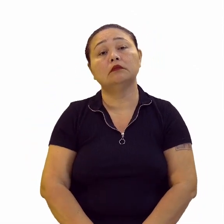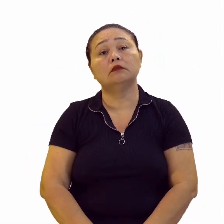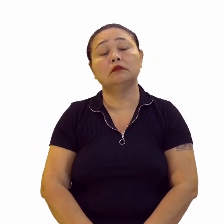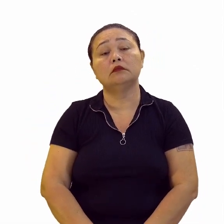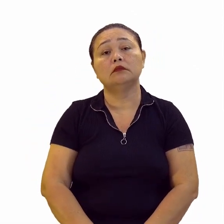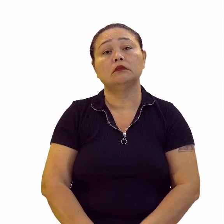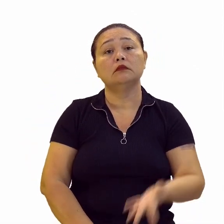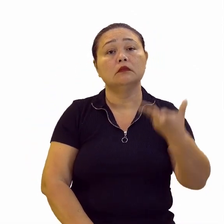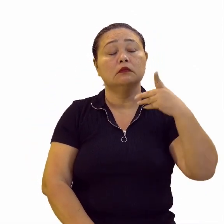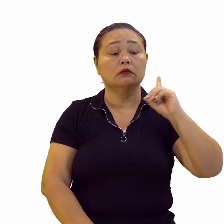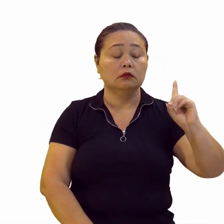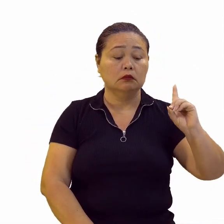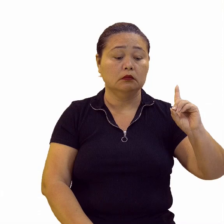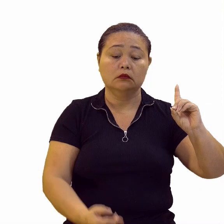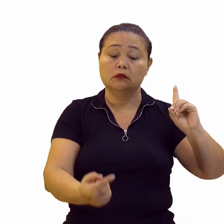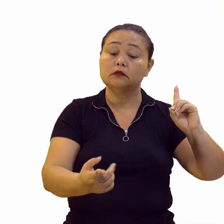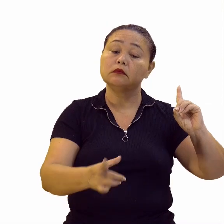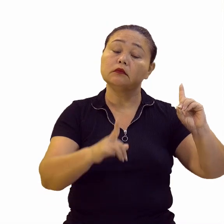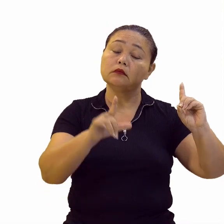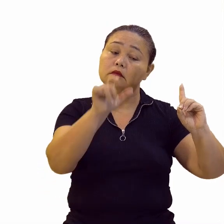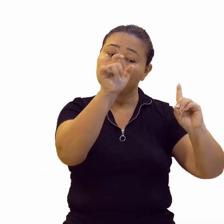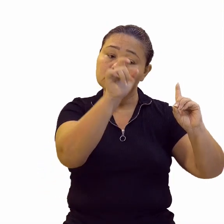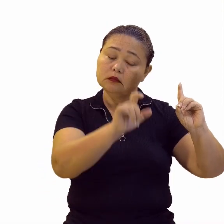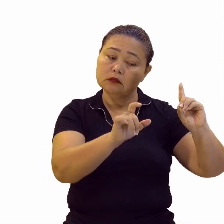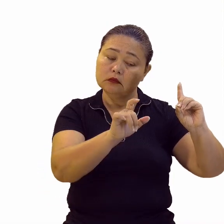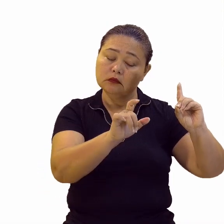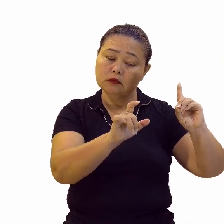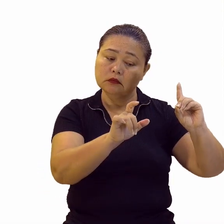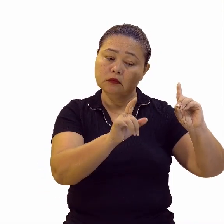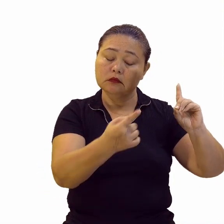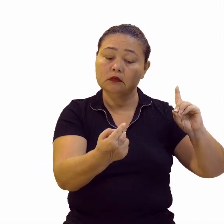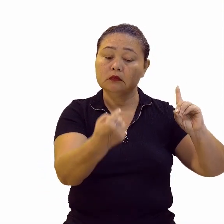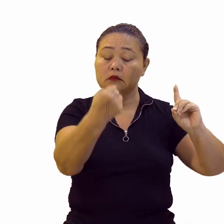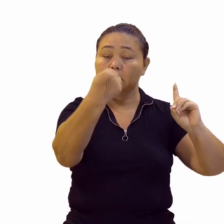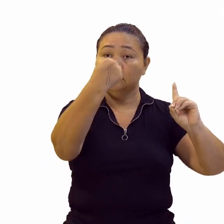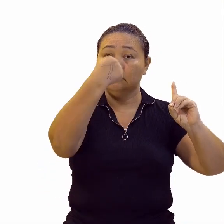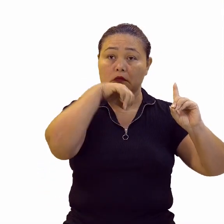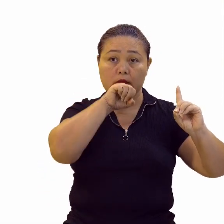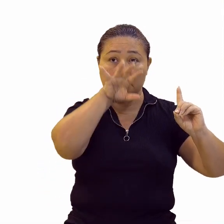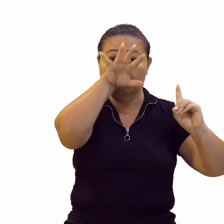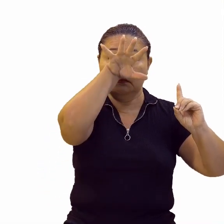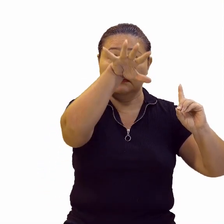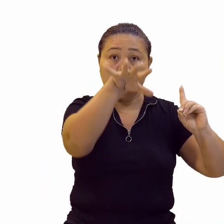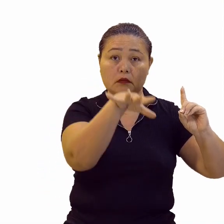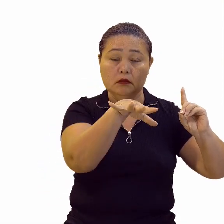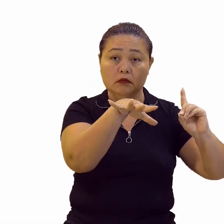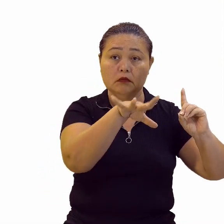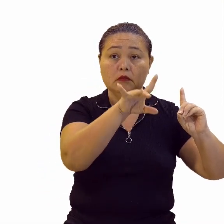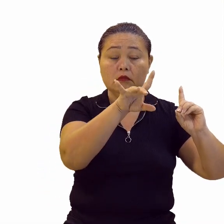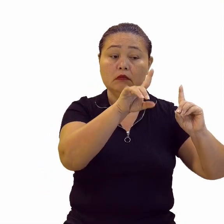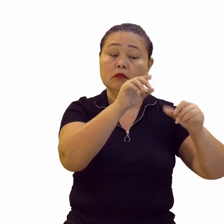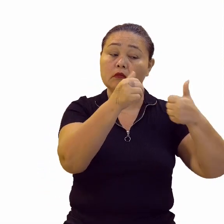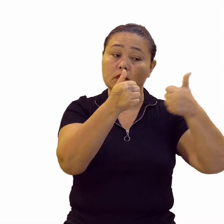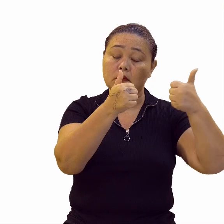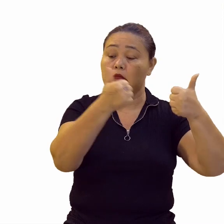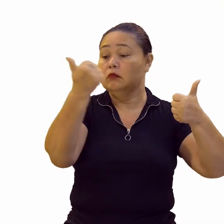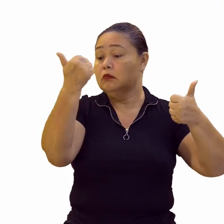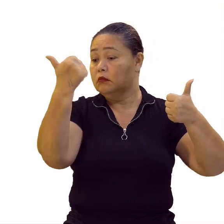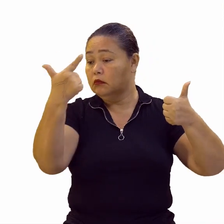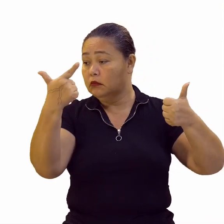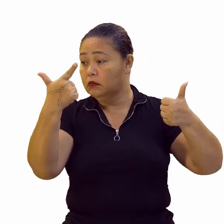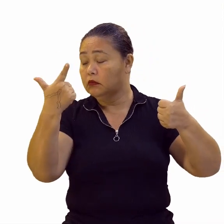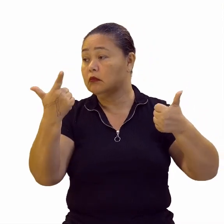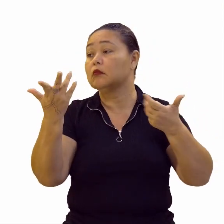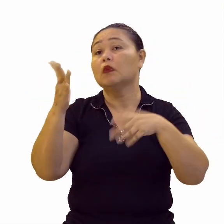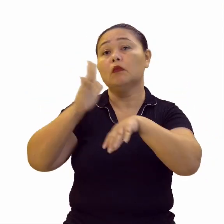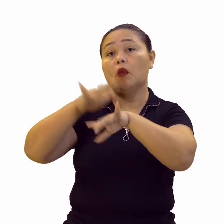Na letra D, nossa personagem tem um caso aí de bulimia, a primeira, e a segunda de